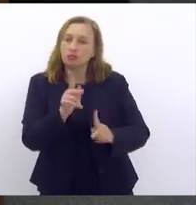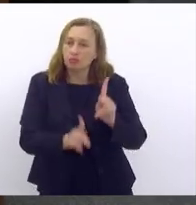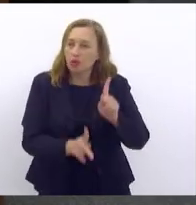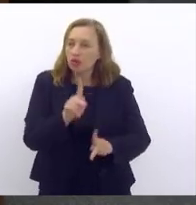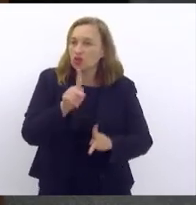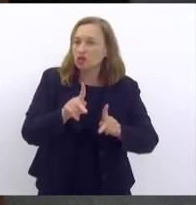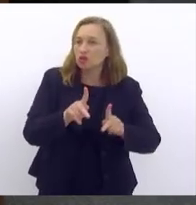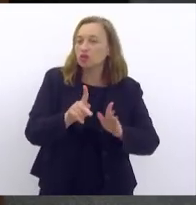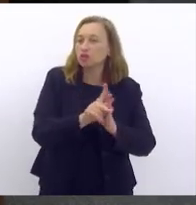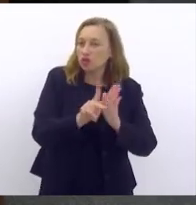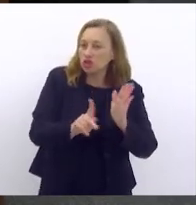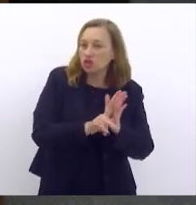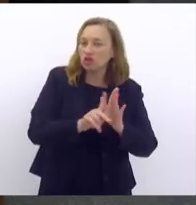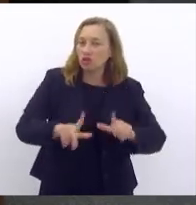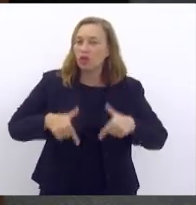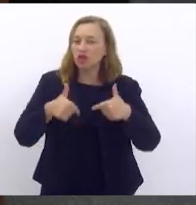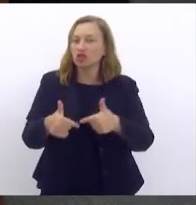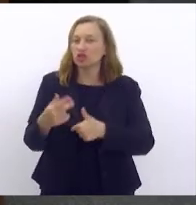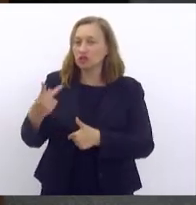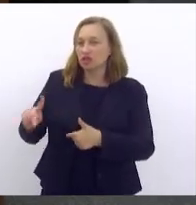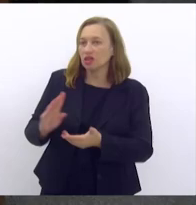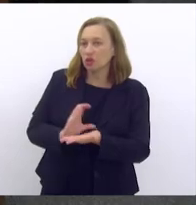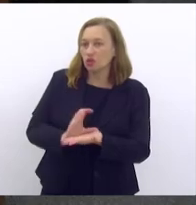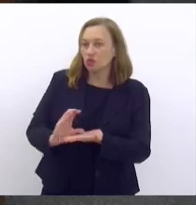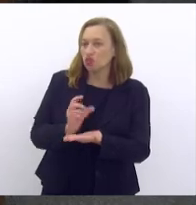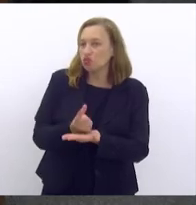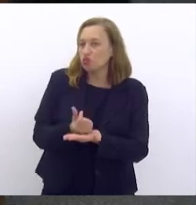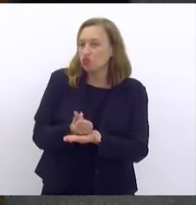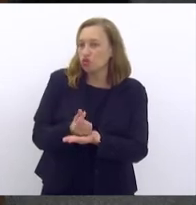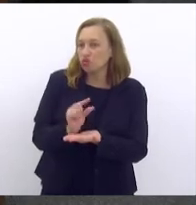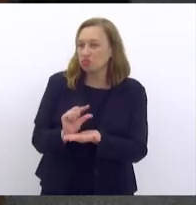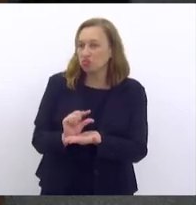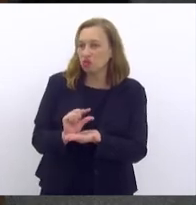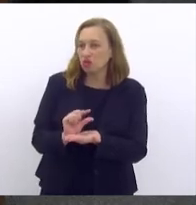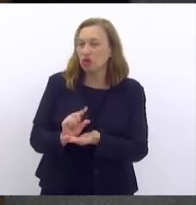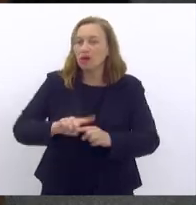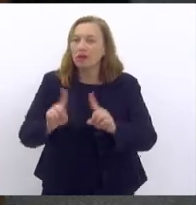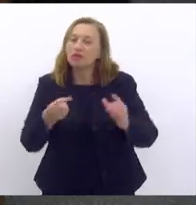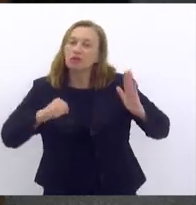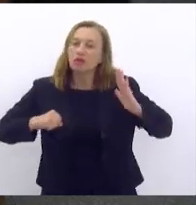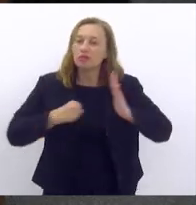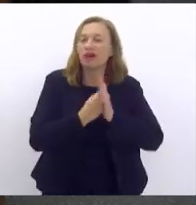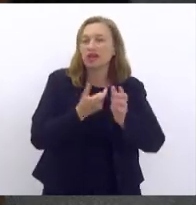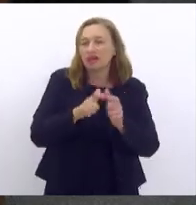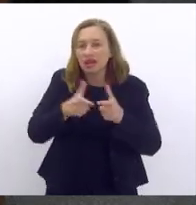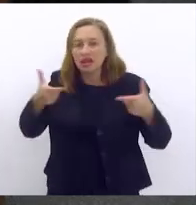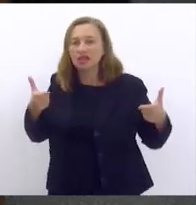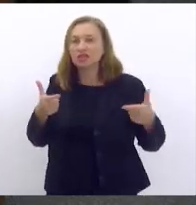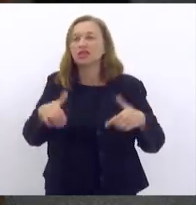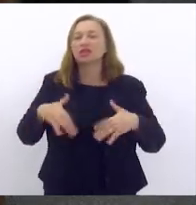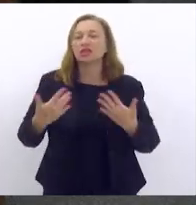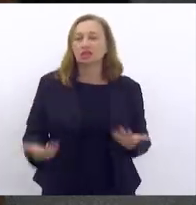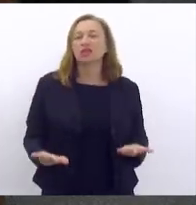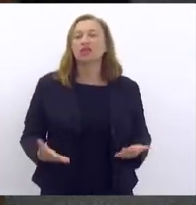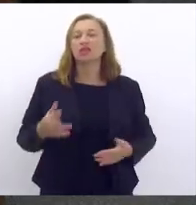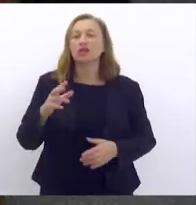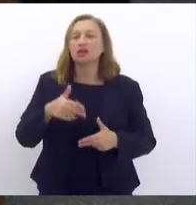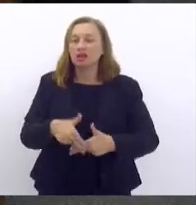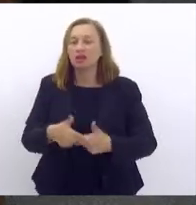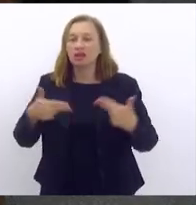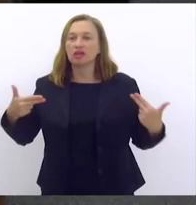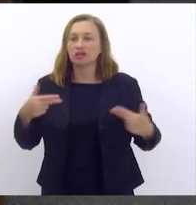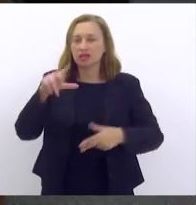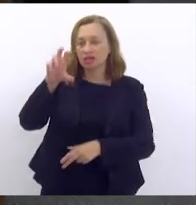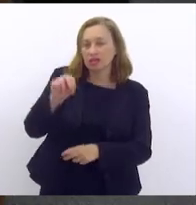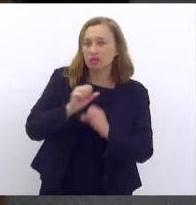que o custo orçamentário é muito mínimo, Mink, mas o impacto social é muito grande. Então, o hip-hop está aí há